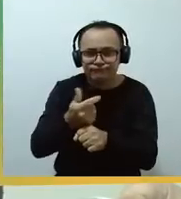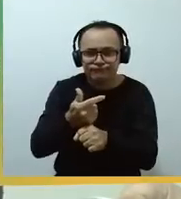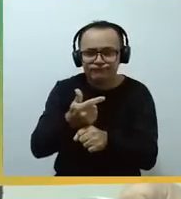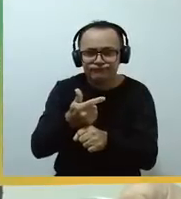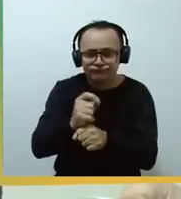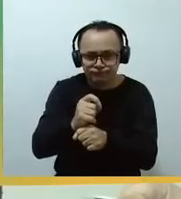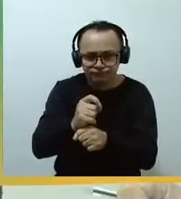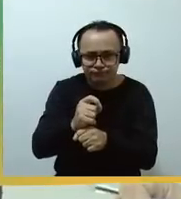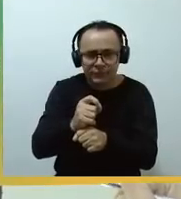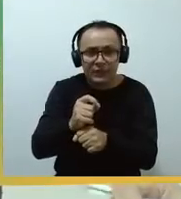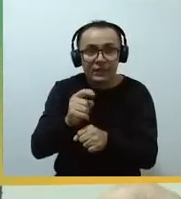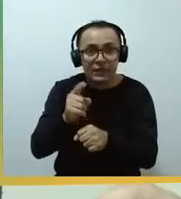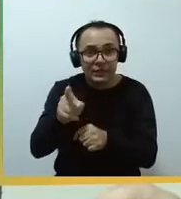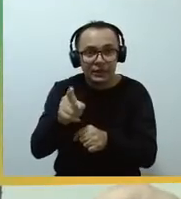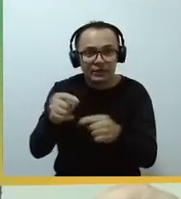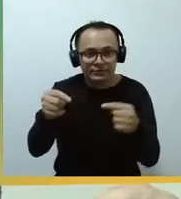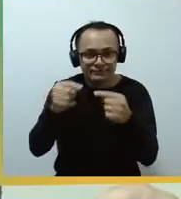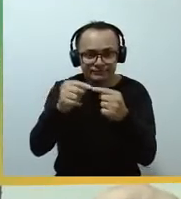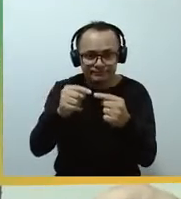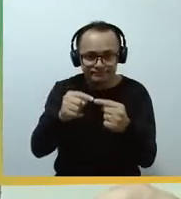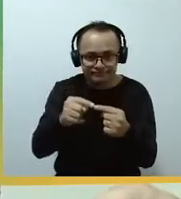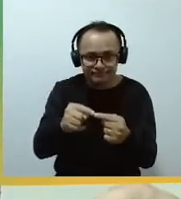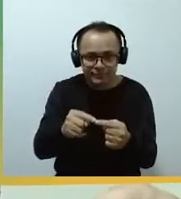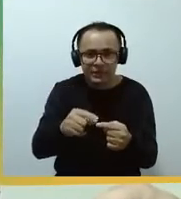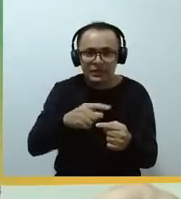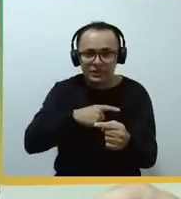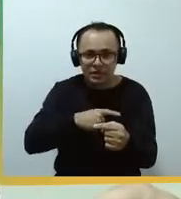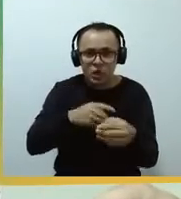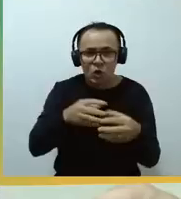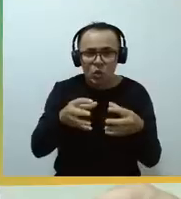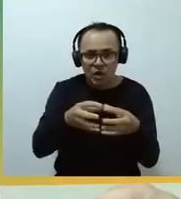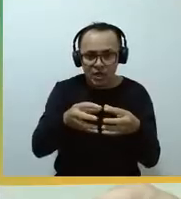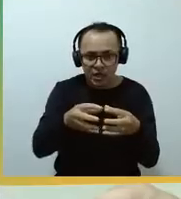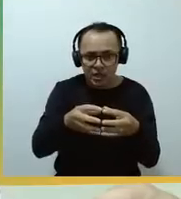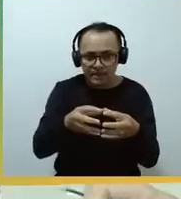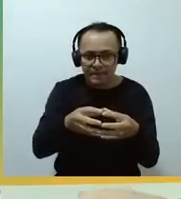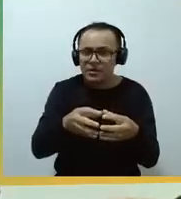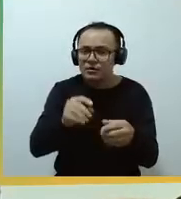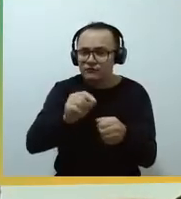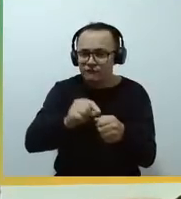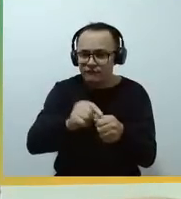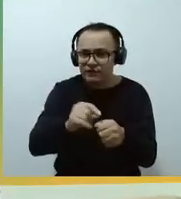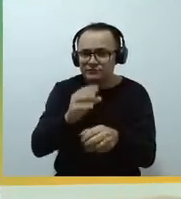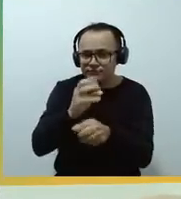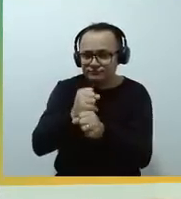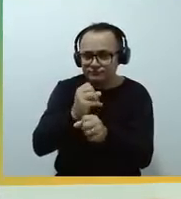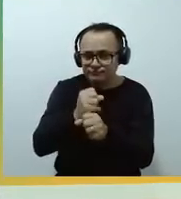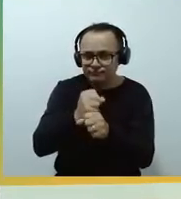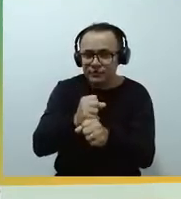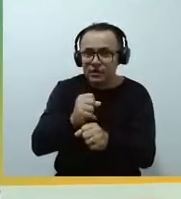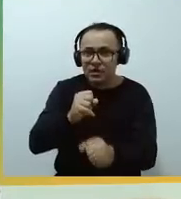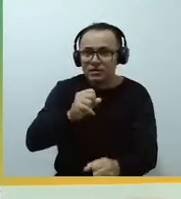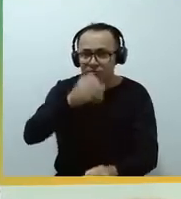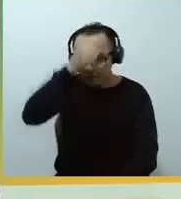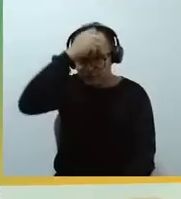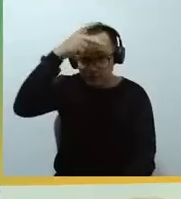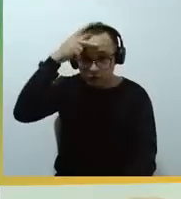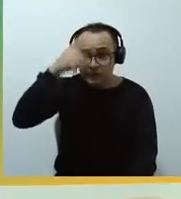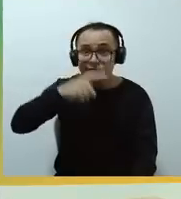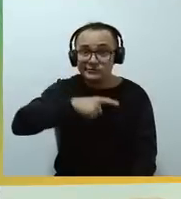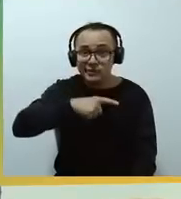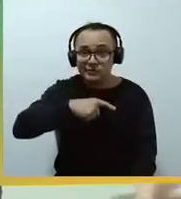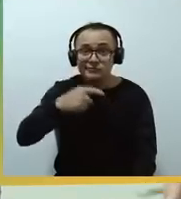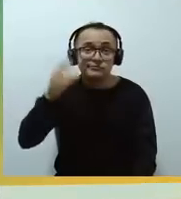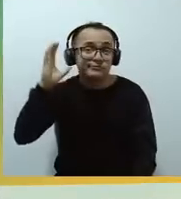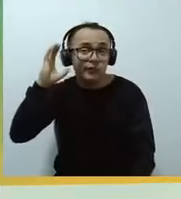ele é executado. Tem uma equipe que faz cálculos, profissional, capaz, na prefeitura tem essas pessoas. E você ouve o que está acontecendo a cada um. Então,